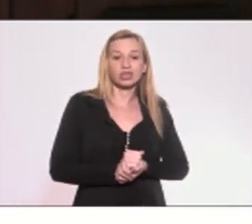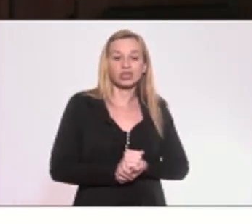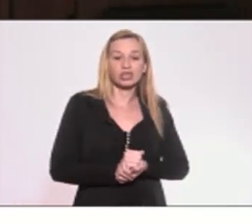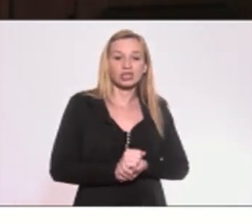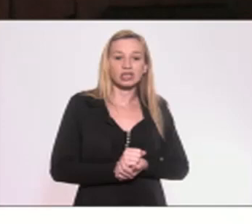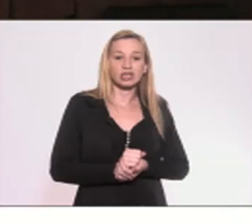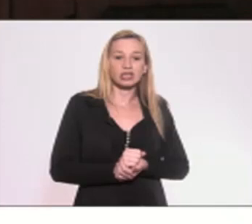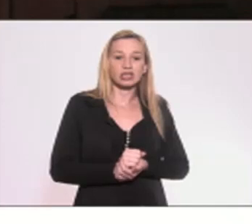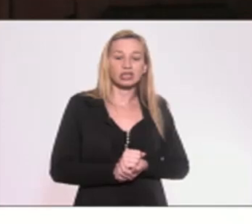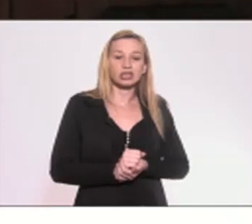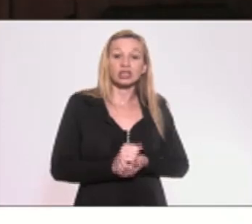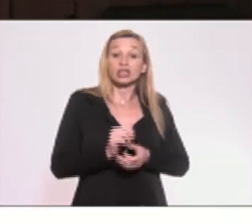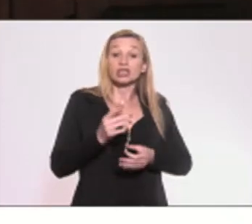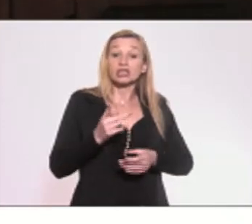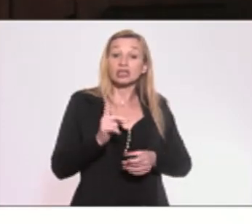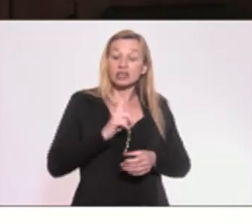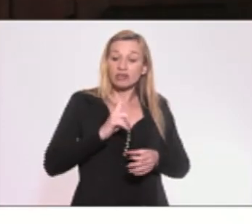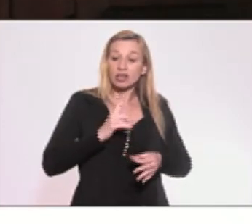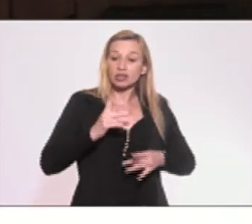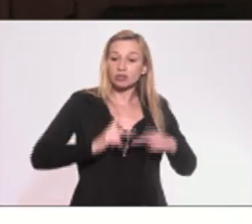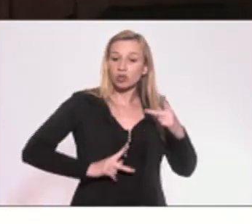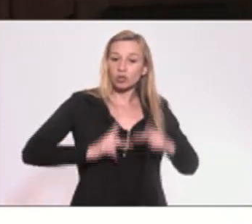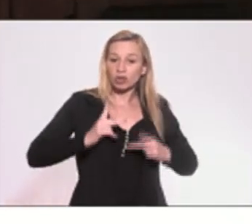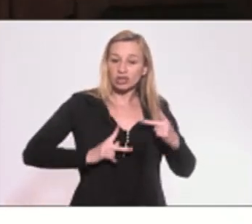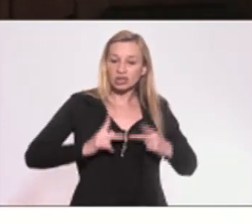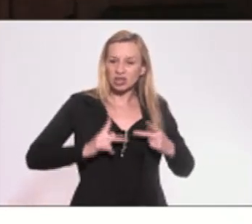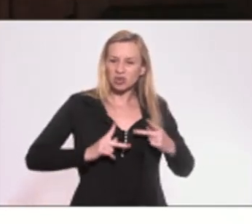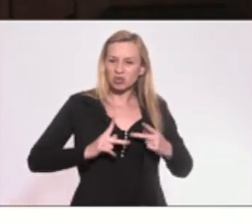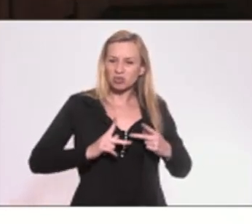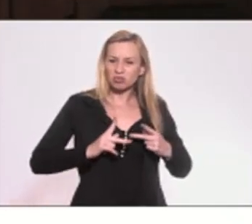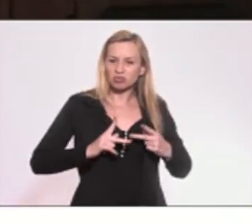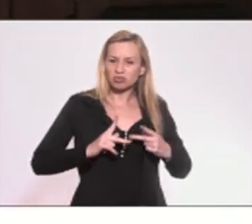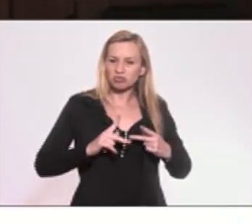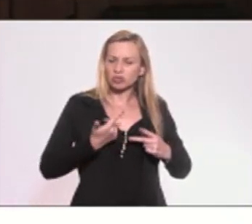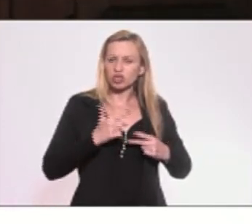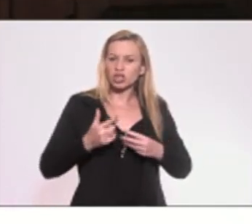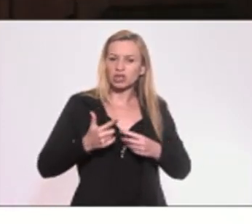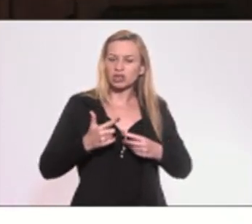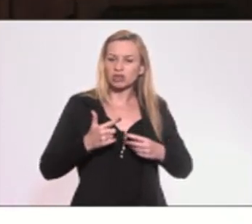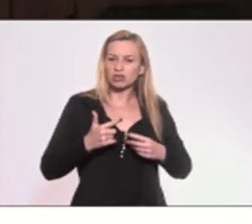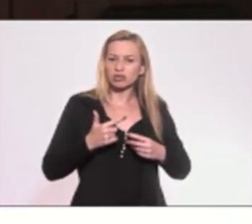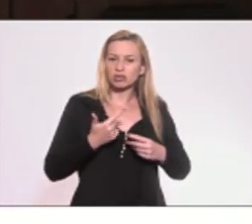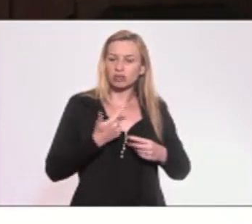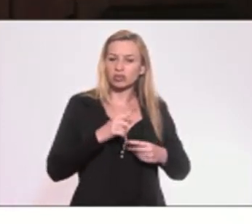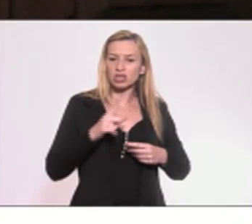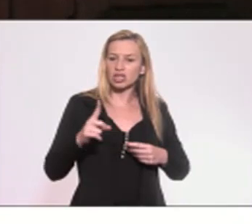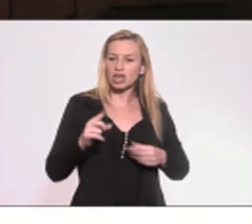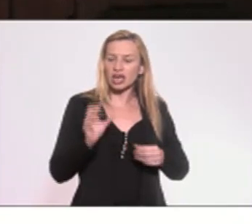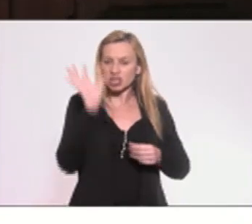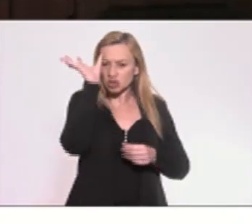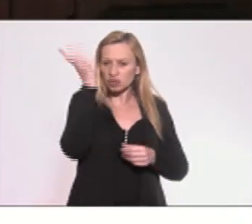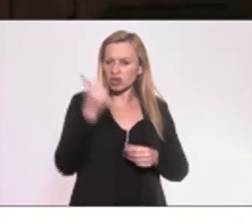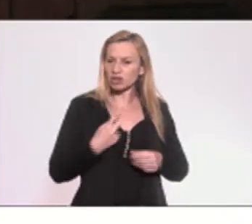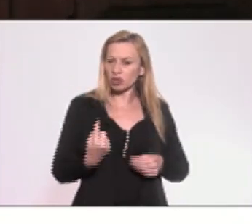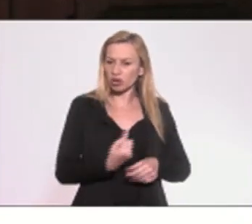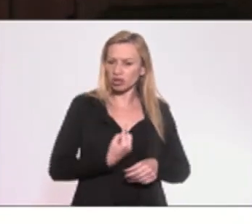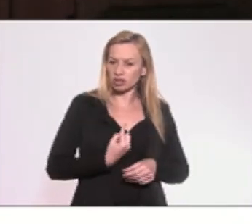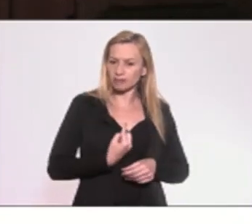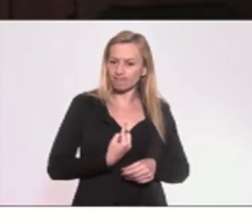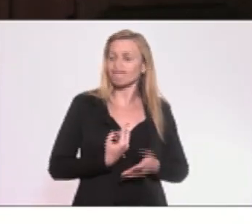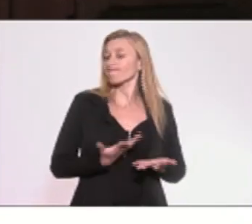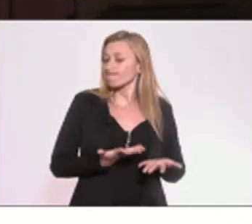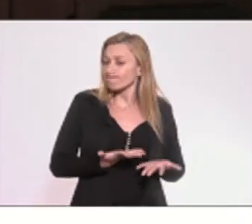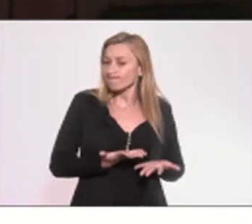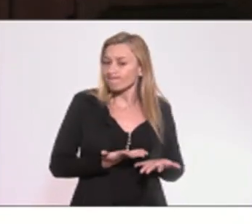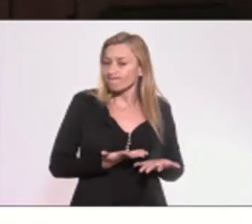por procuração, nós não estaríamos tendo que resolver isso agora. Esse caso, presidente, nem deveria ter vindo para a Assembleia. Em